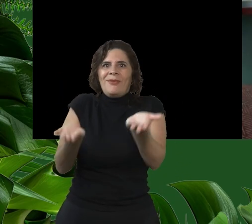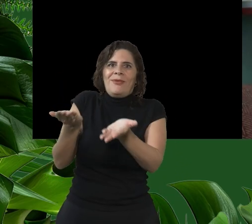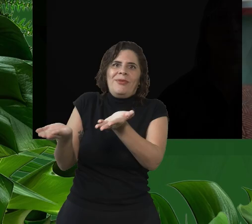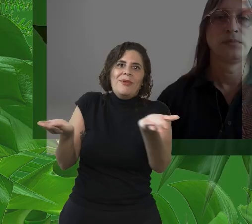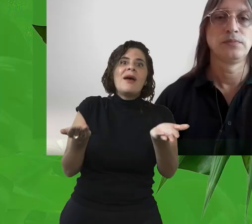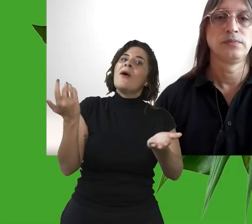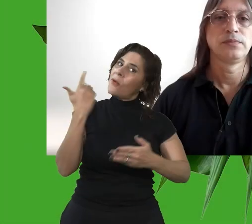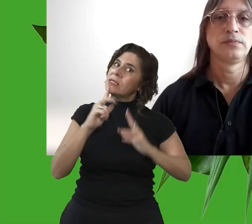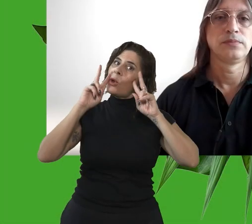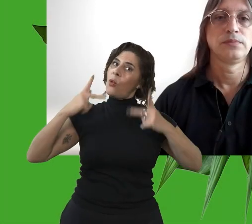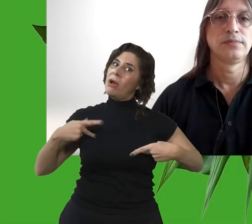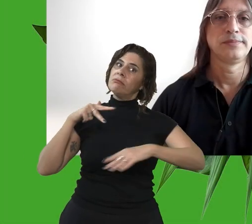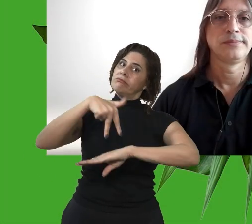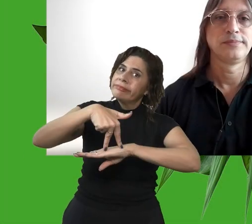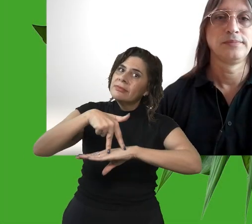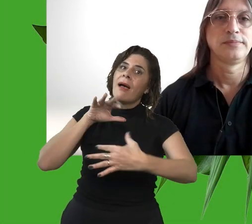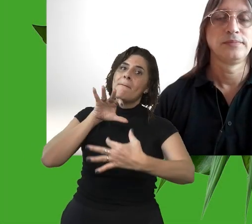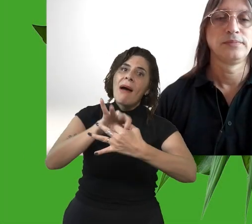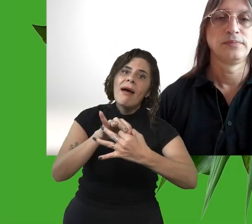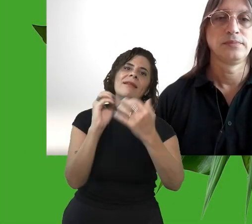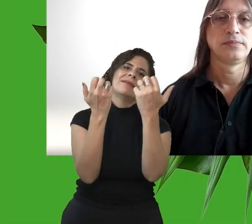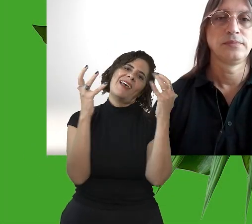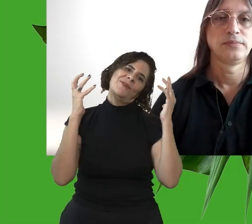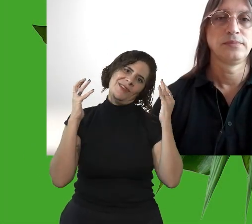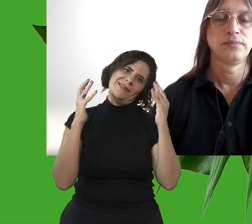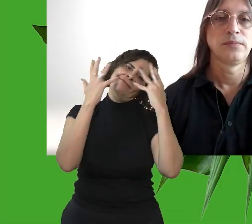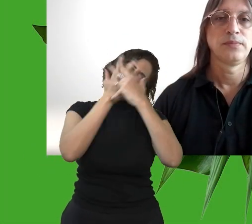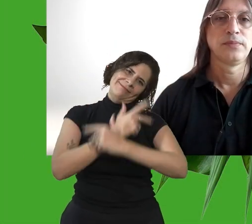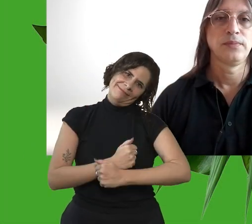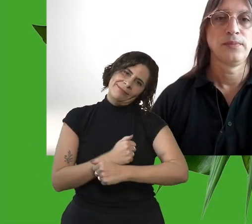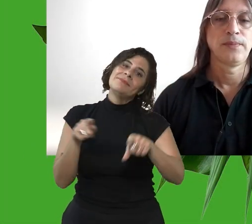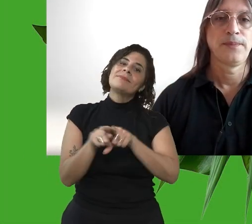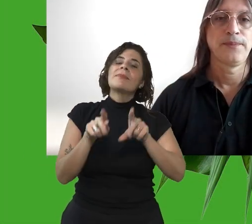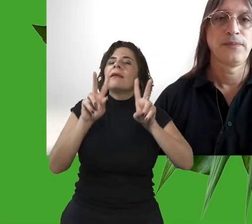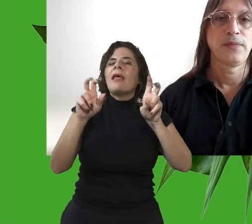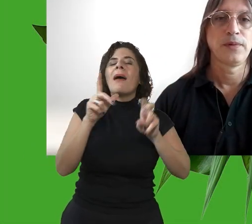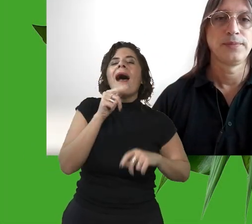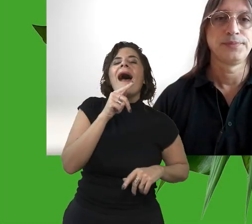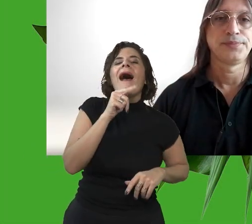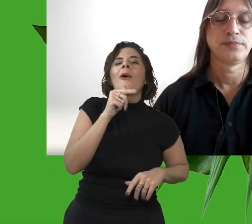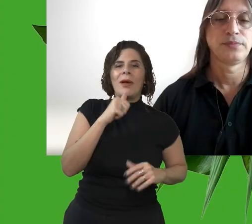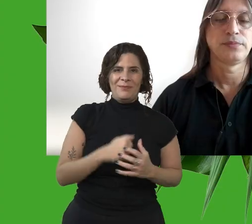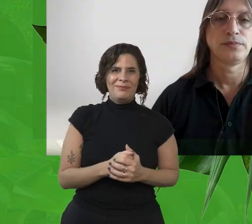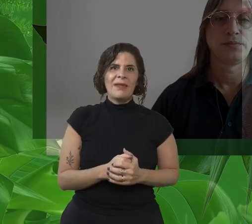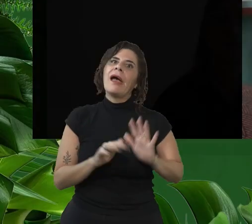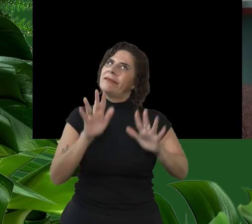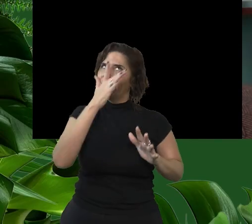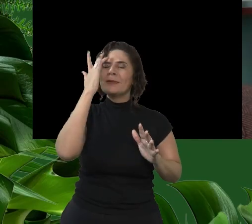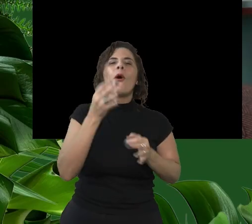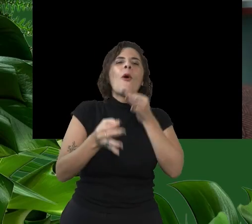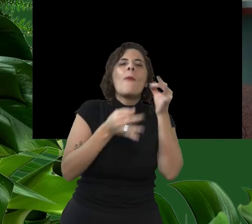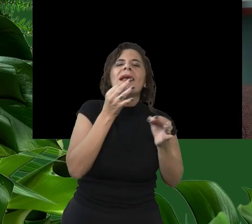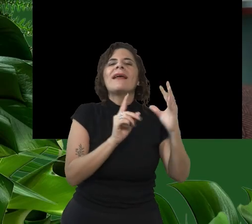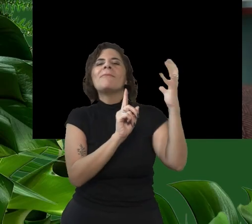tão bonita. A gente tem também a questão da água, né? Então, acho que um exemplo que muita gente comenta, que sempre me impacta um pouco, é a